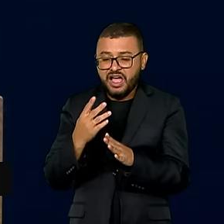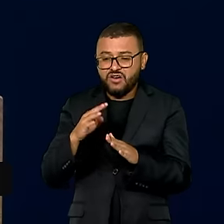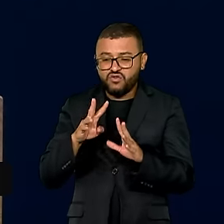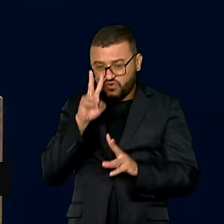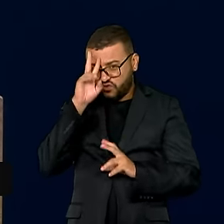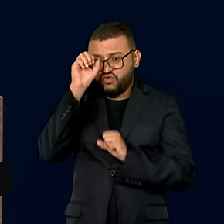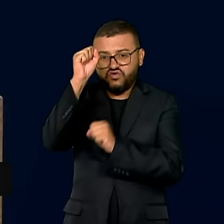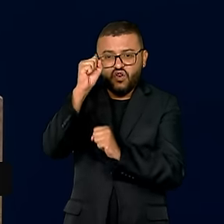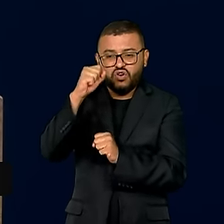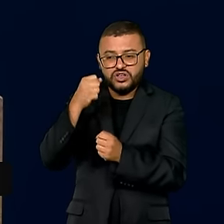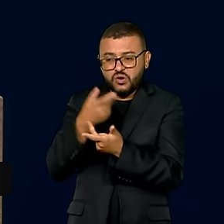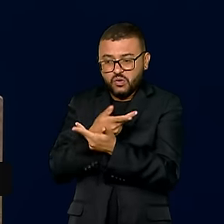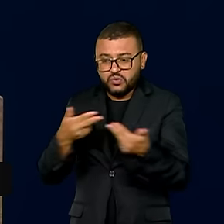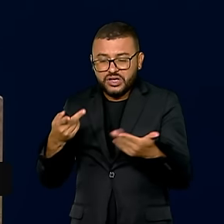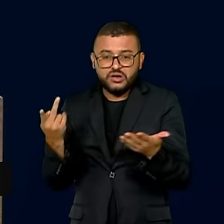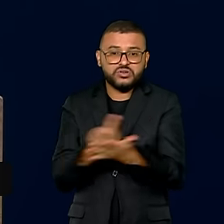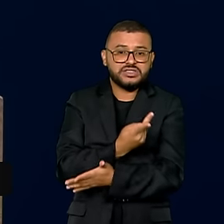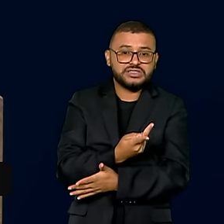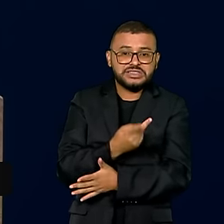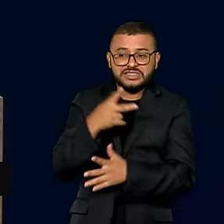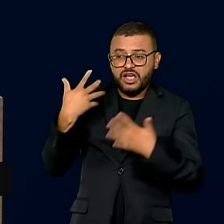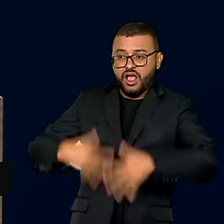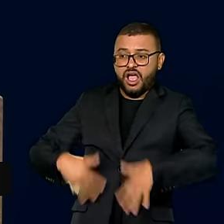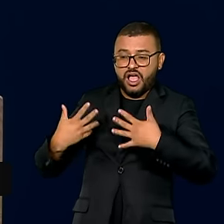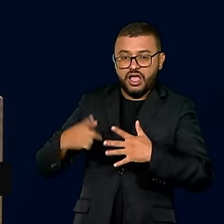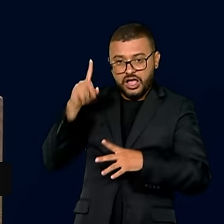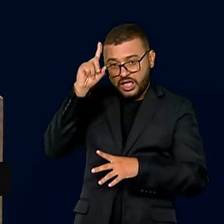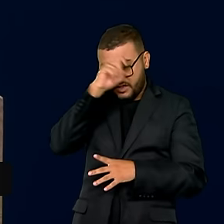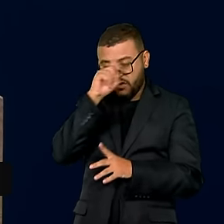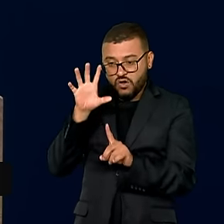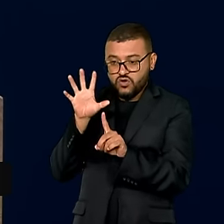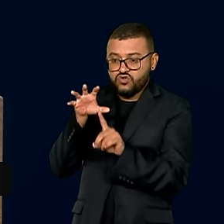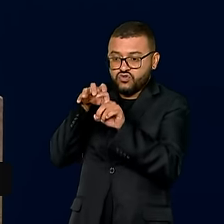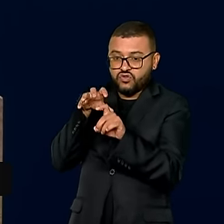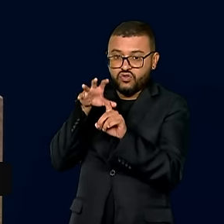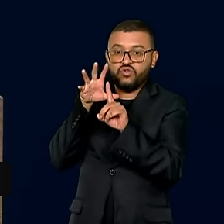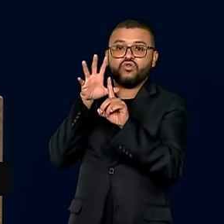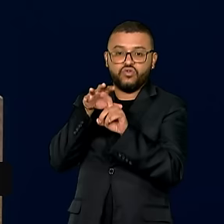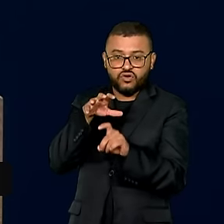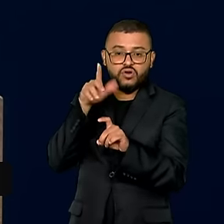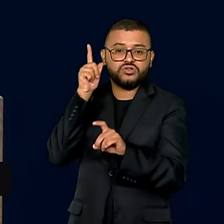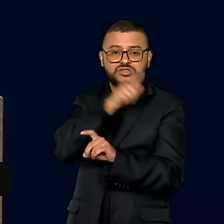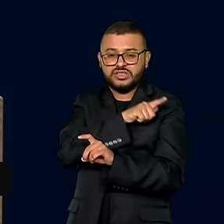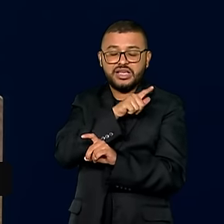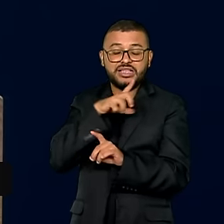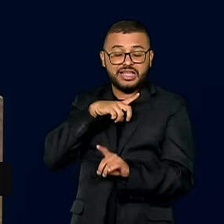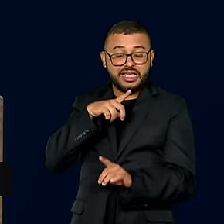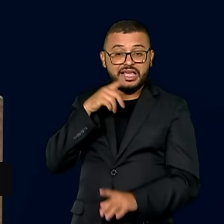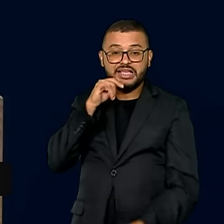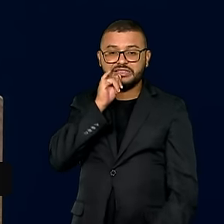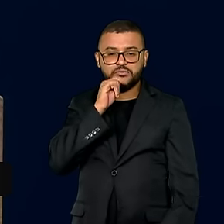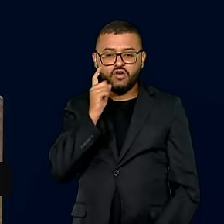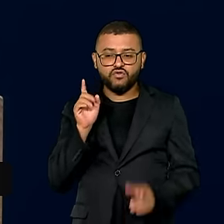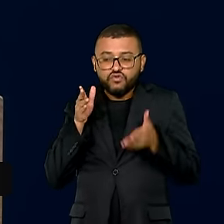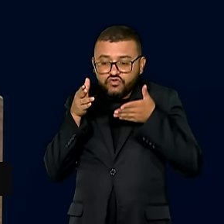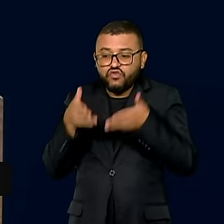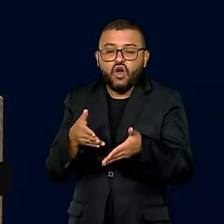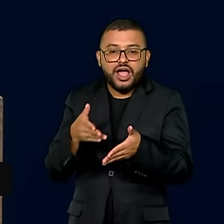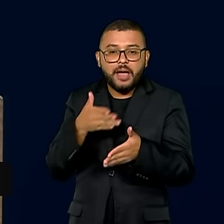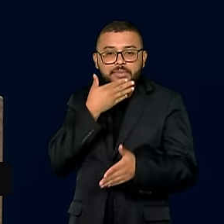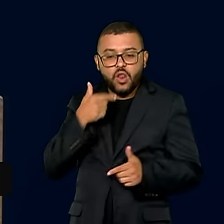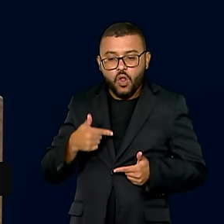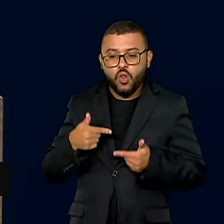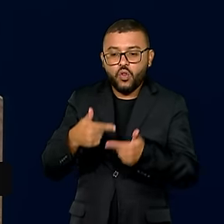frente aos eventos extremos. Significa também ter condições de redirecionar esforços para a